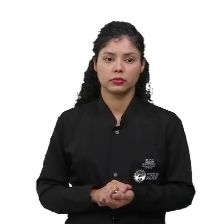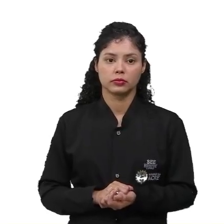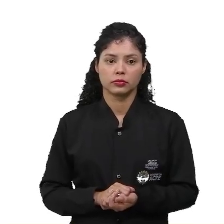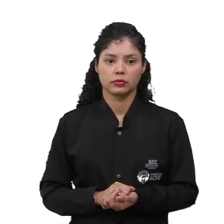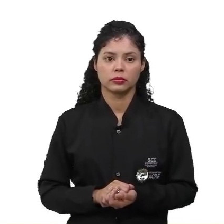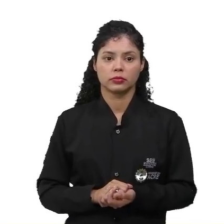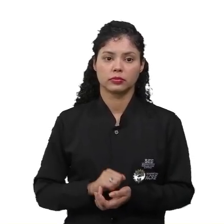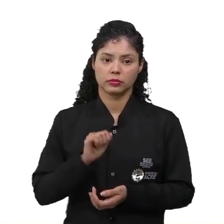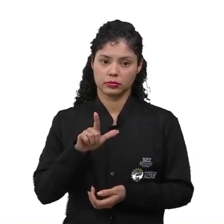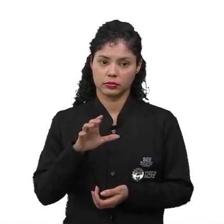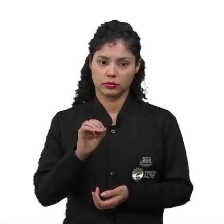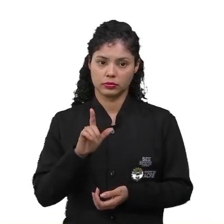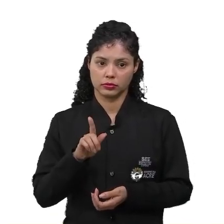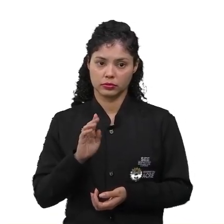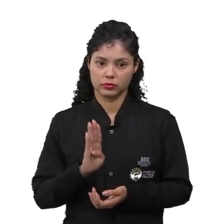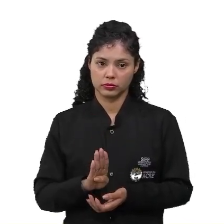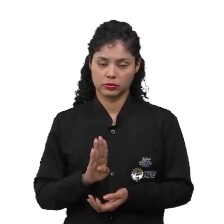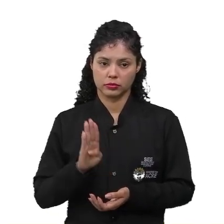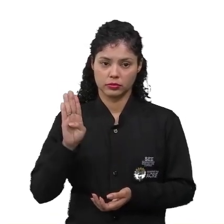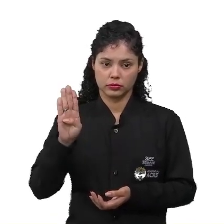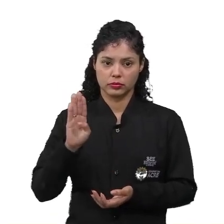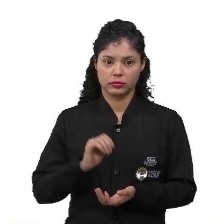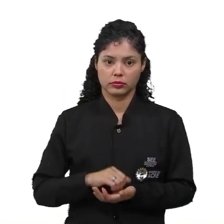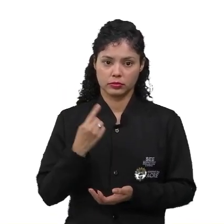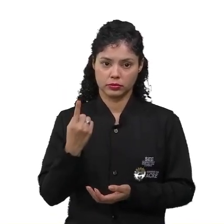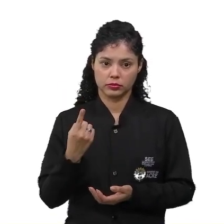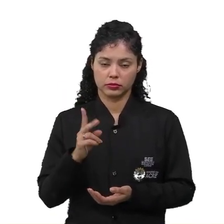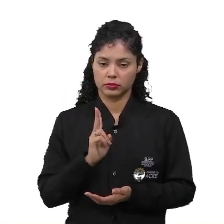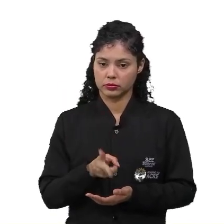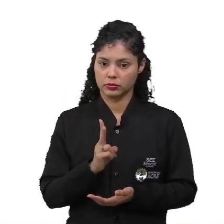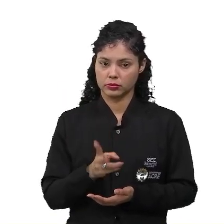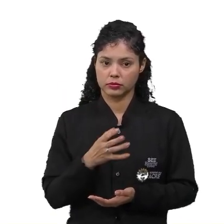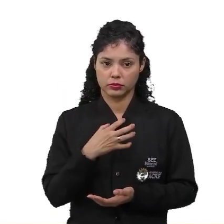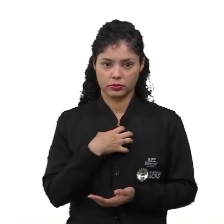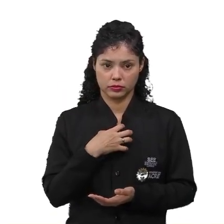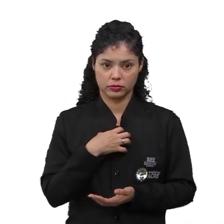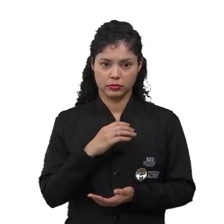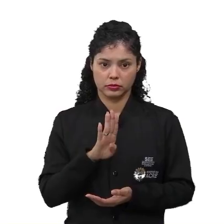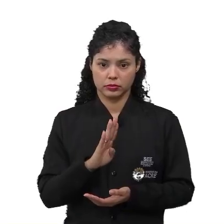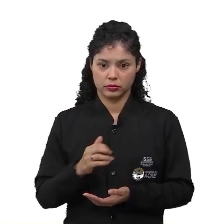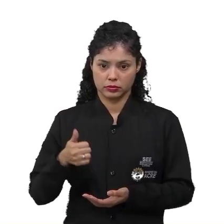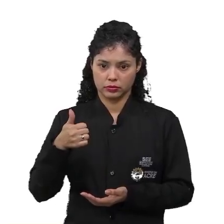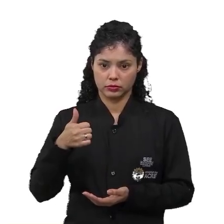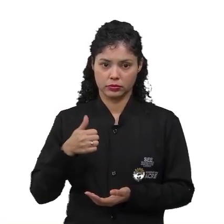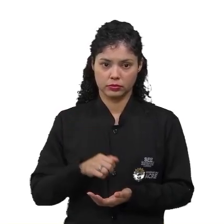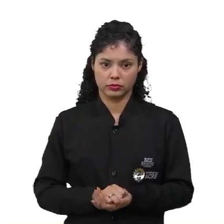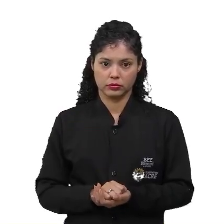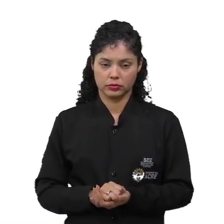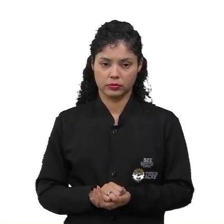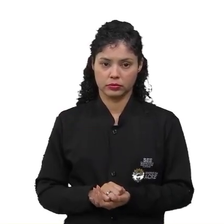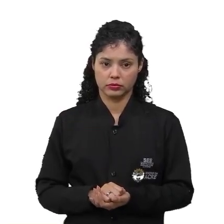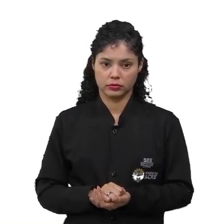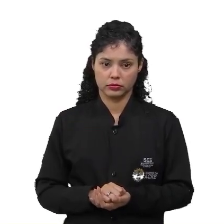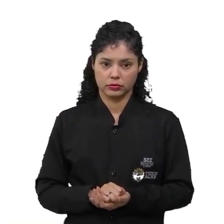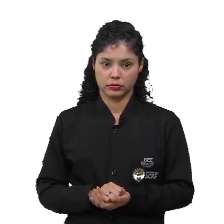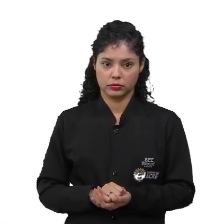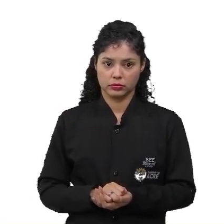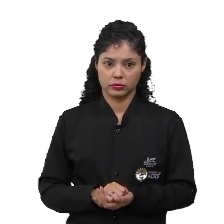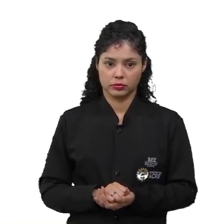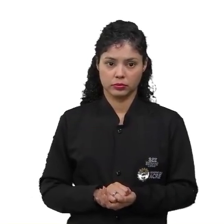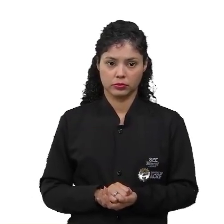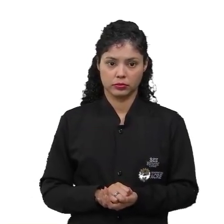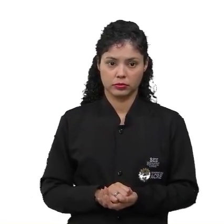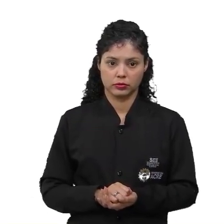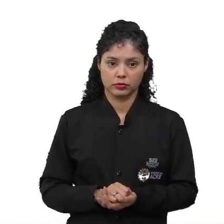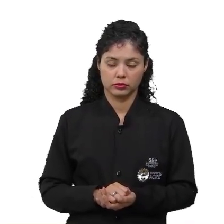O log de b na base b é 1 pelo mesmo motivo aqui, que é o